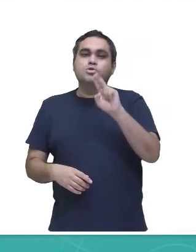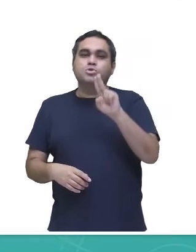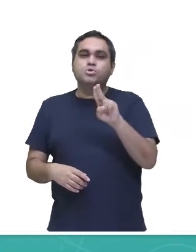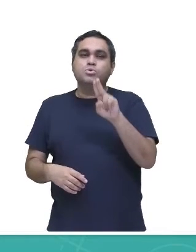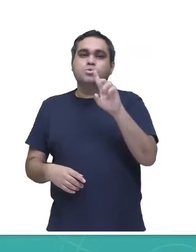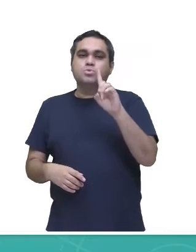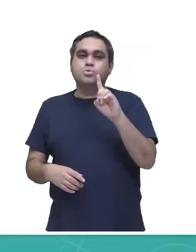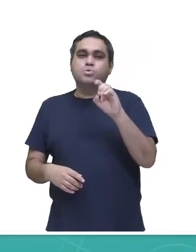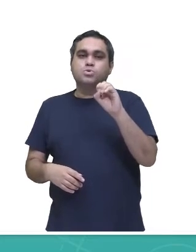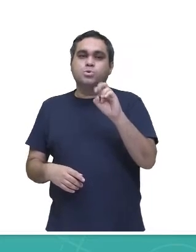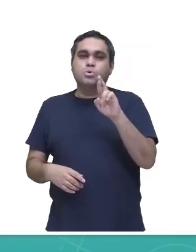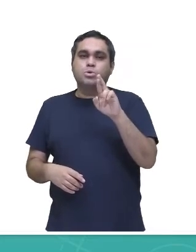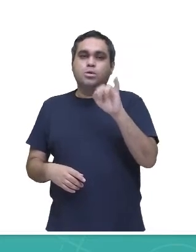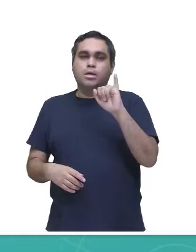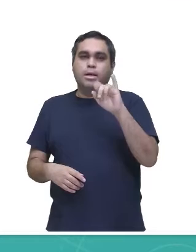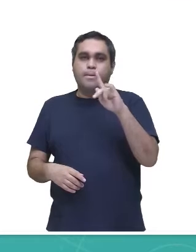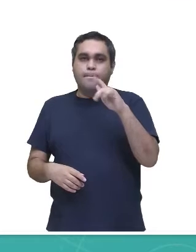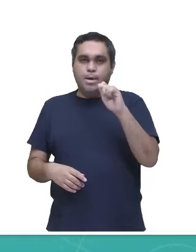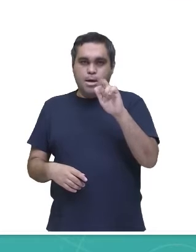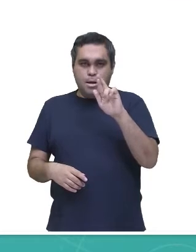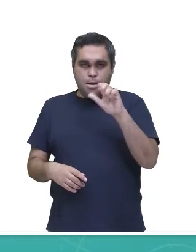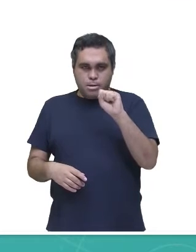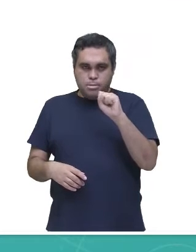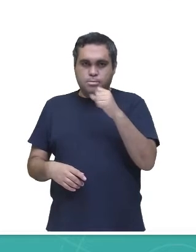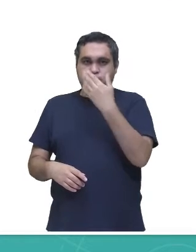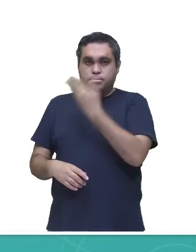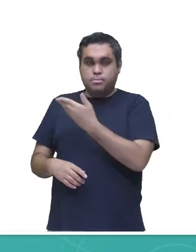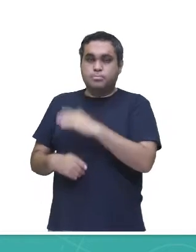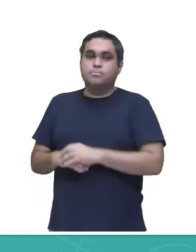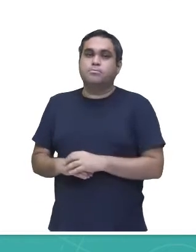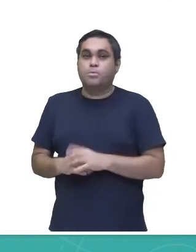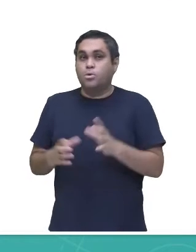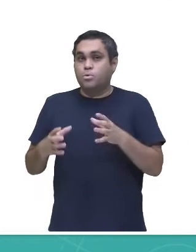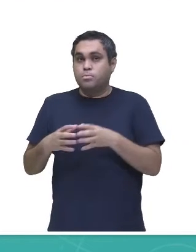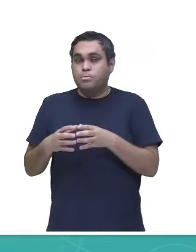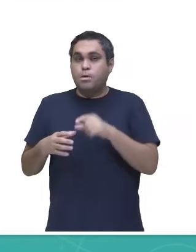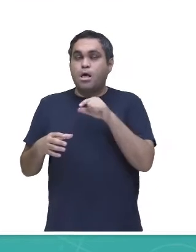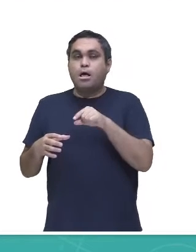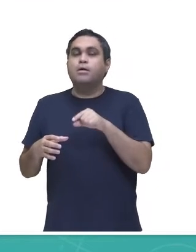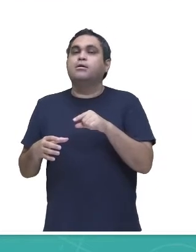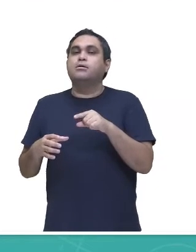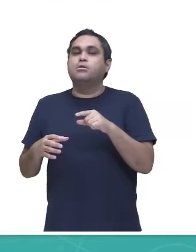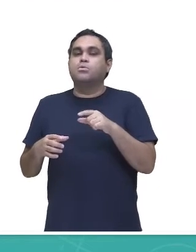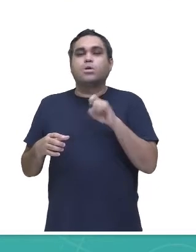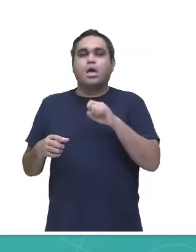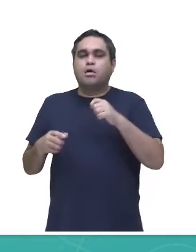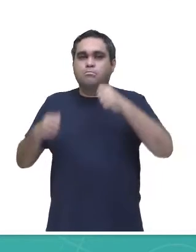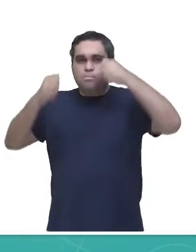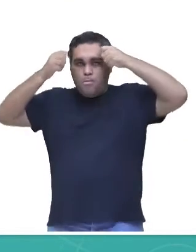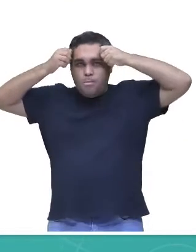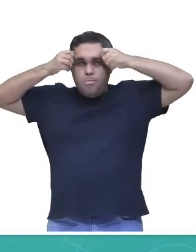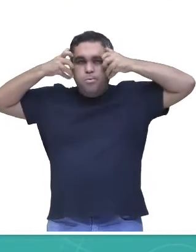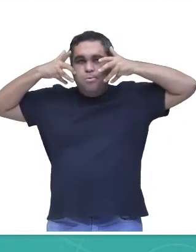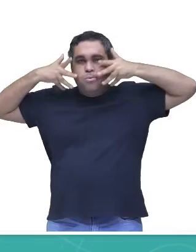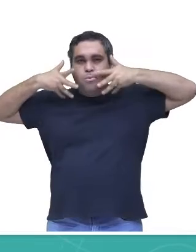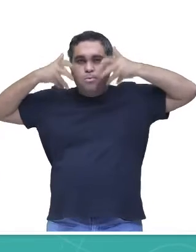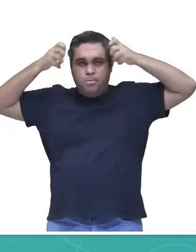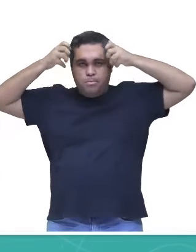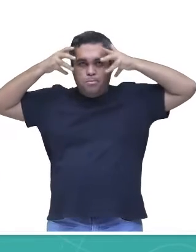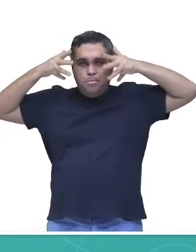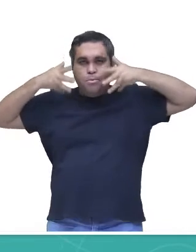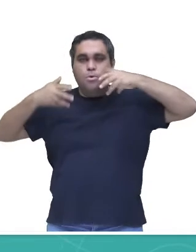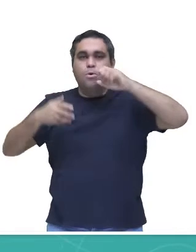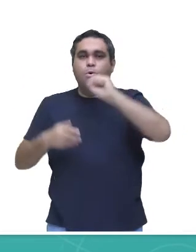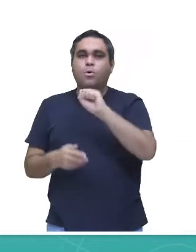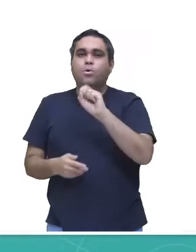Essas glândulas sudoríparas, elas são produtoras de suor. Olha lá, produzem suor